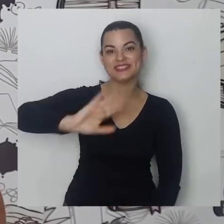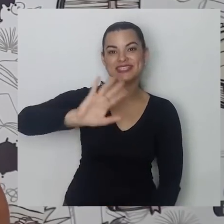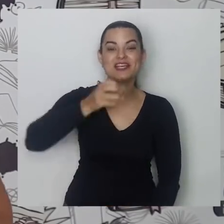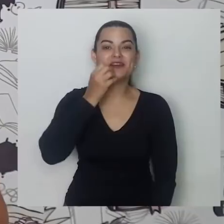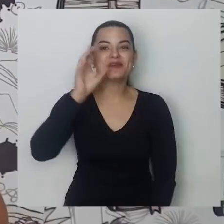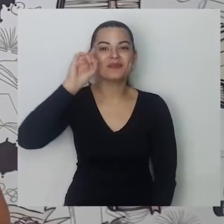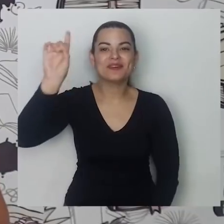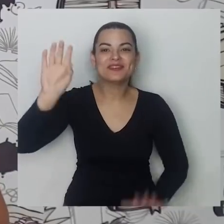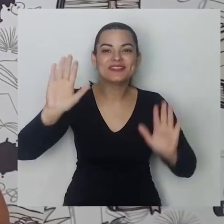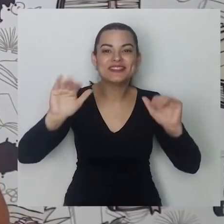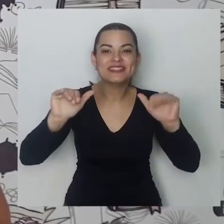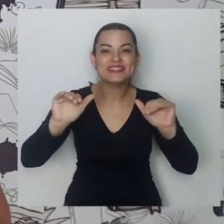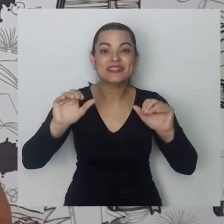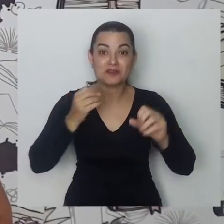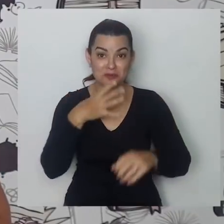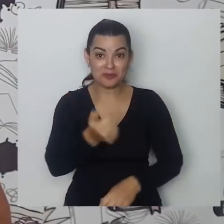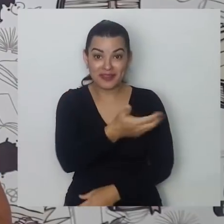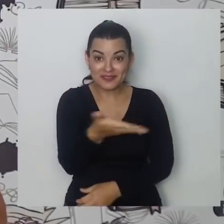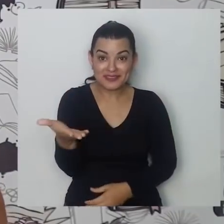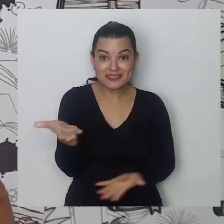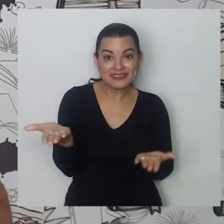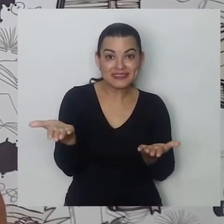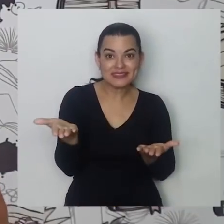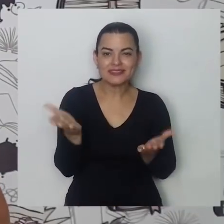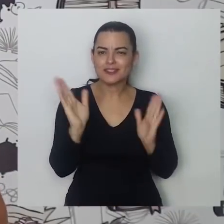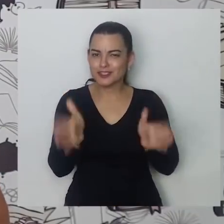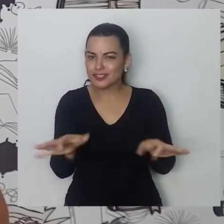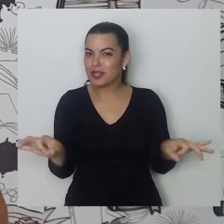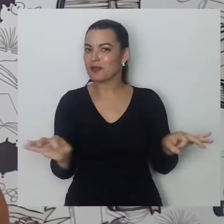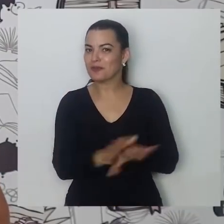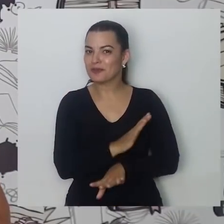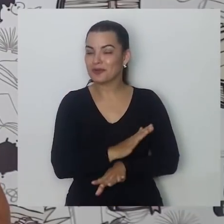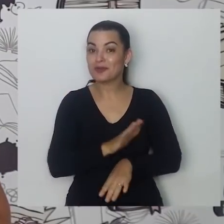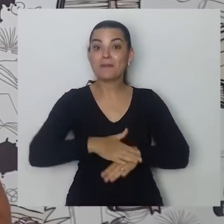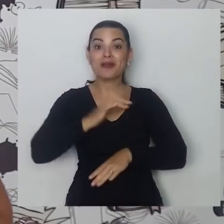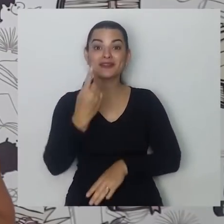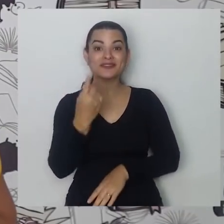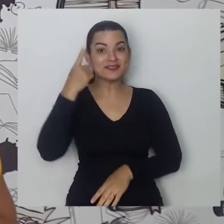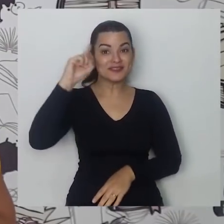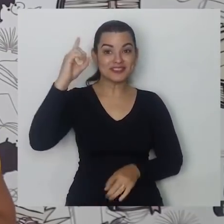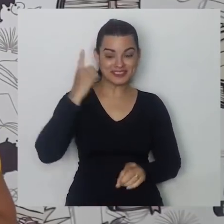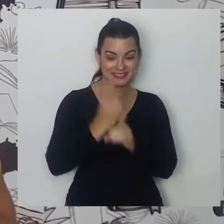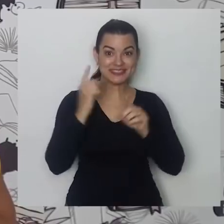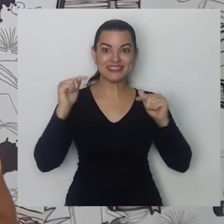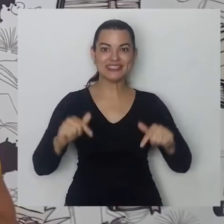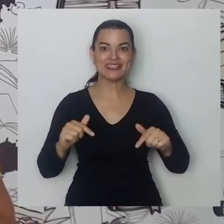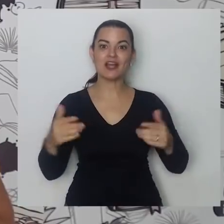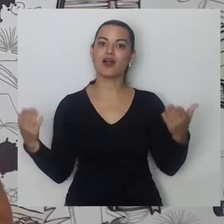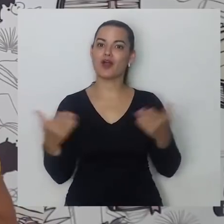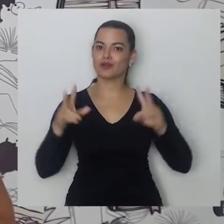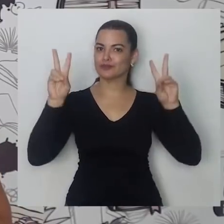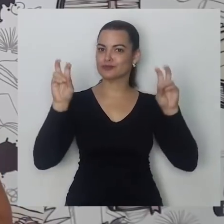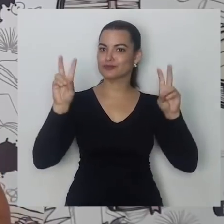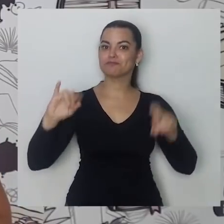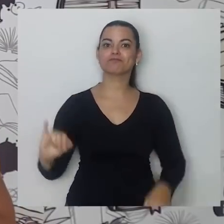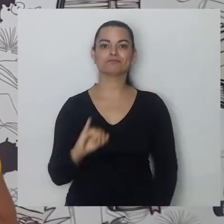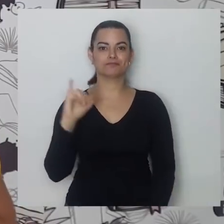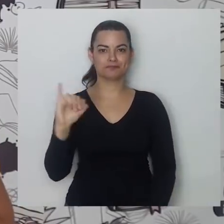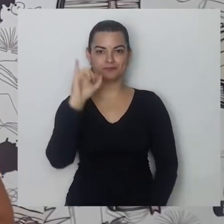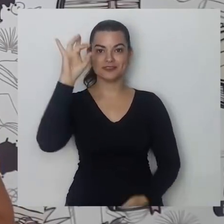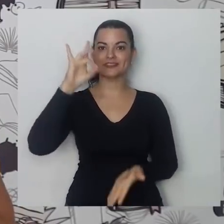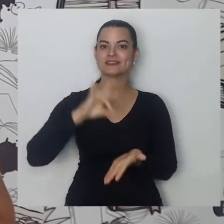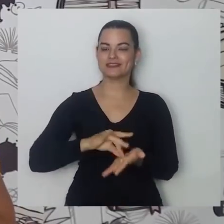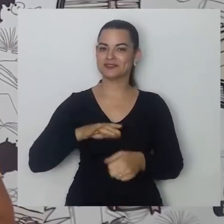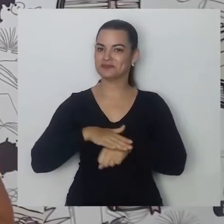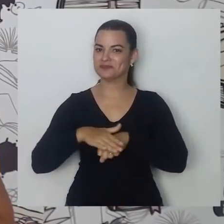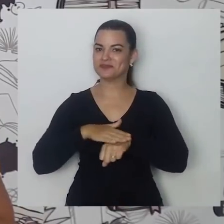Bom dia, turma! Tudo bem com vocês? Preparados para mais um dia? Hoje nós temos um assunto muito